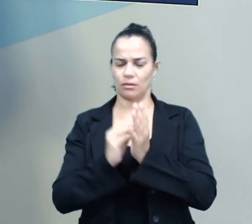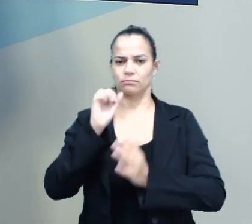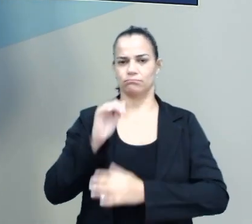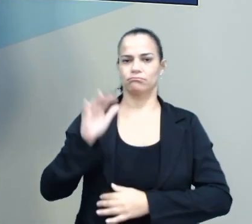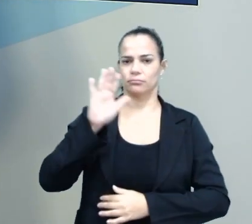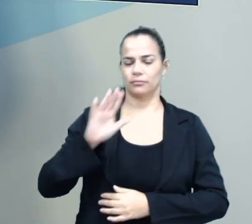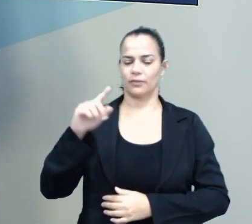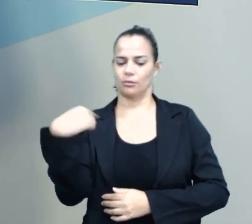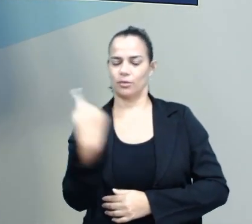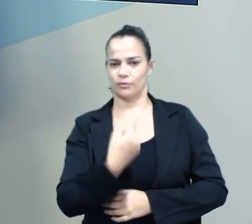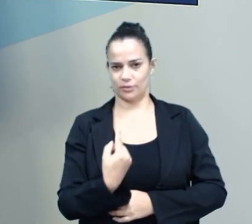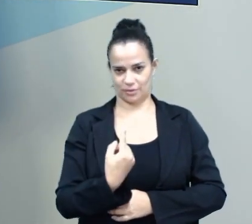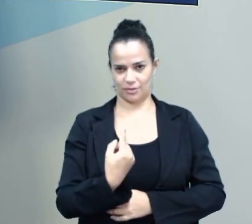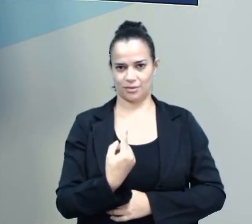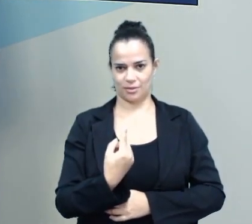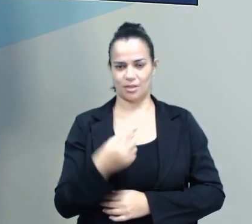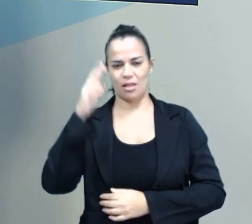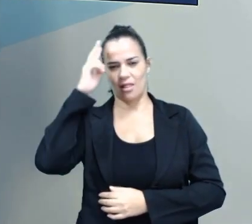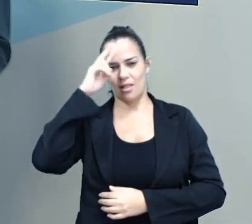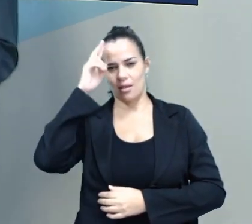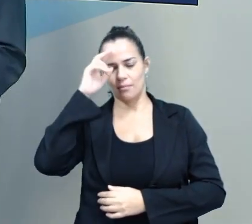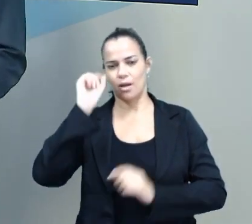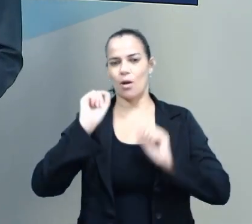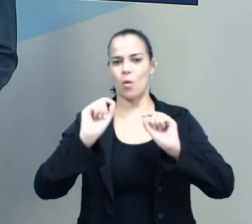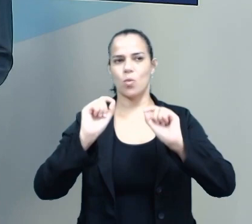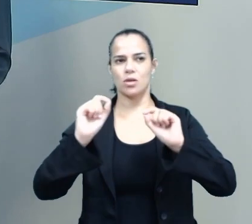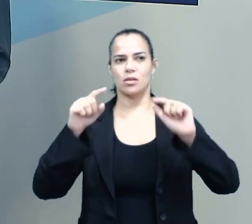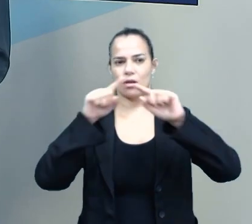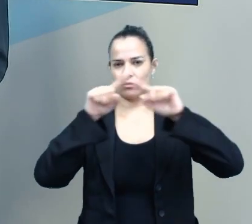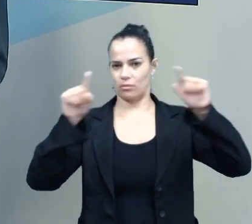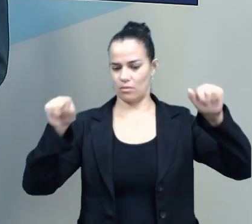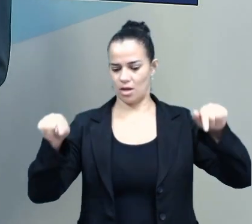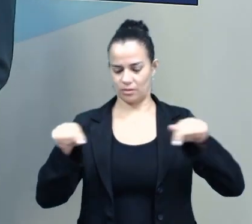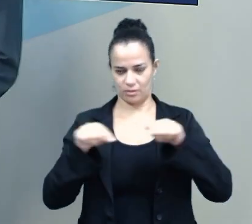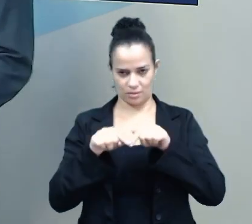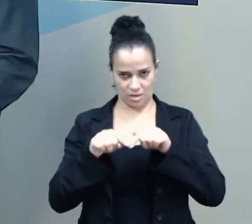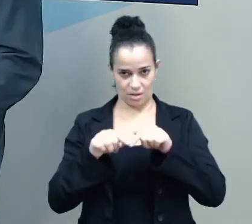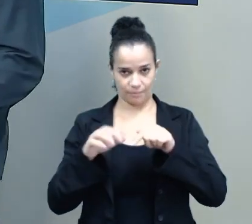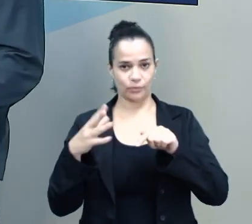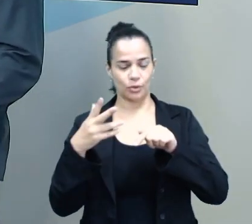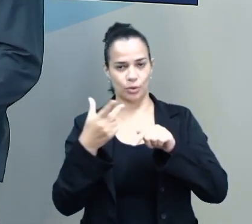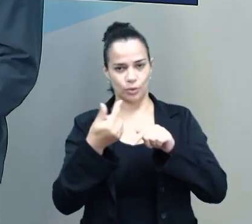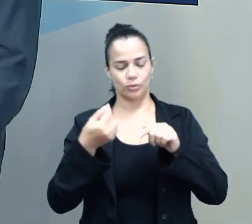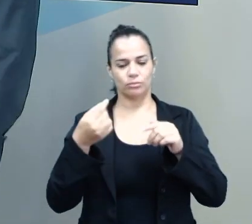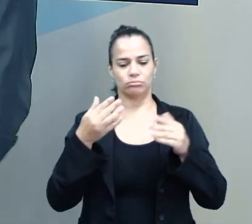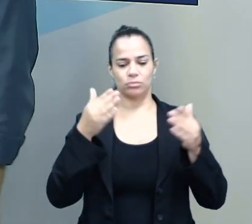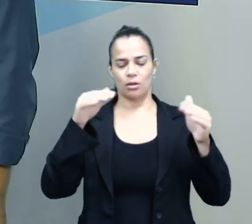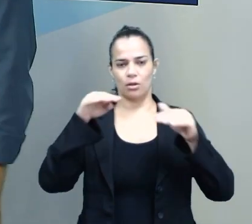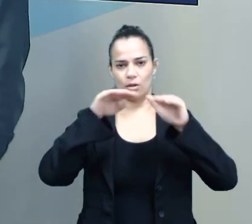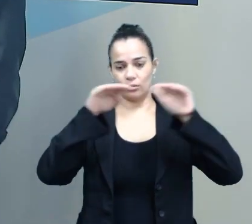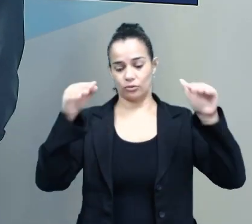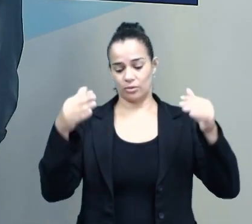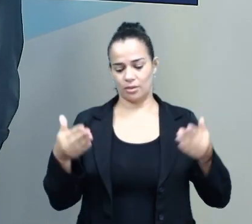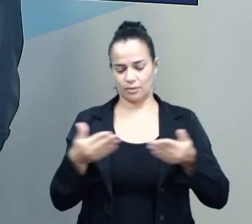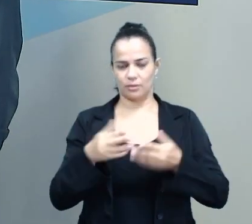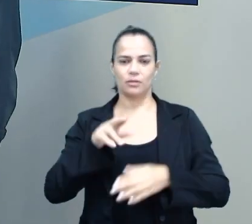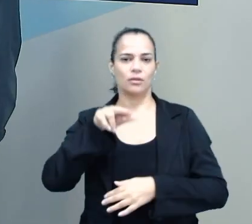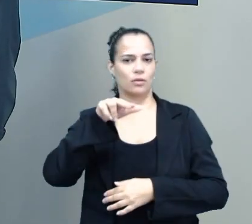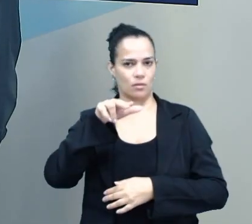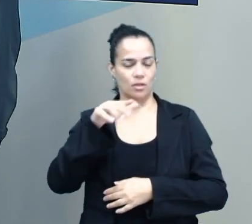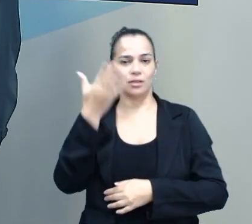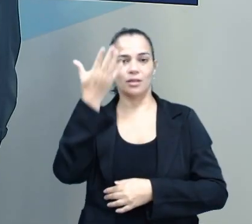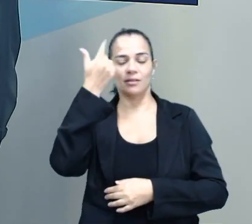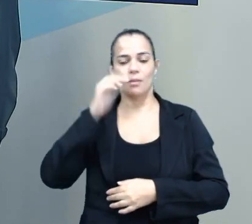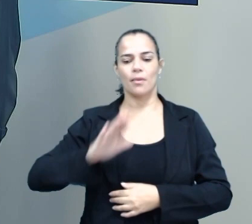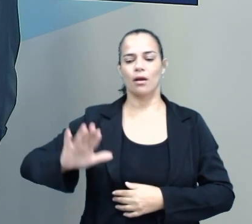você relembrar um quadrado, lembrando que todos os lados são iguais, e eu quero saber a